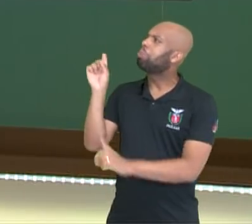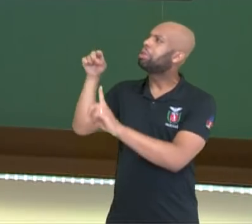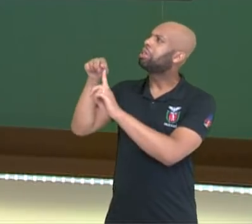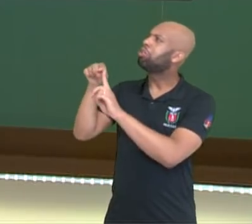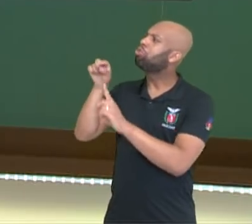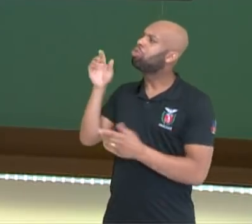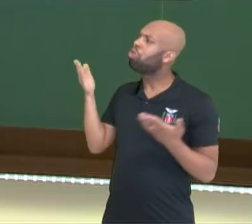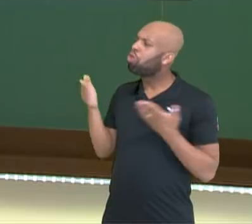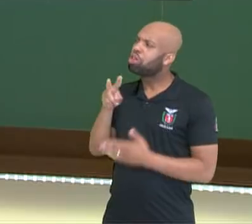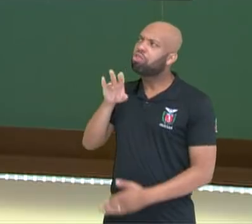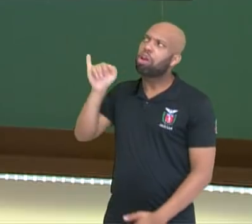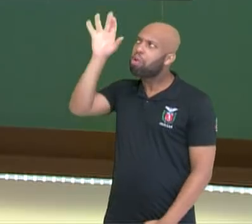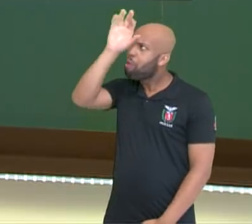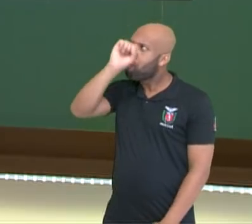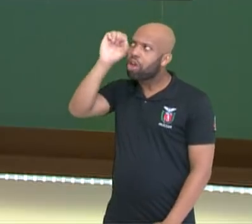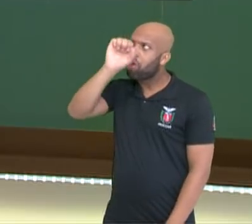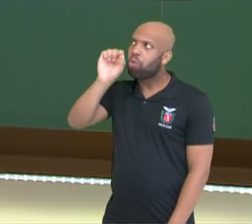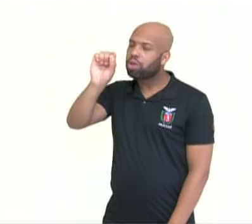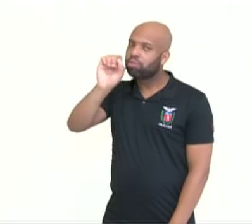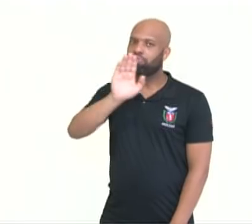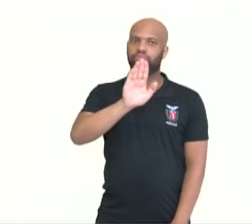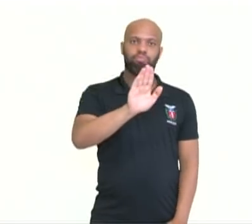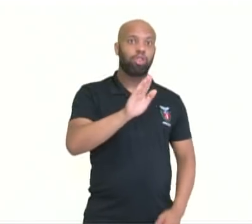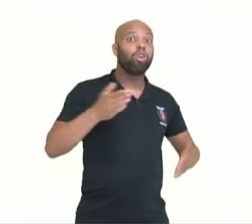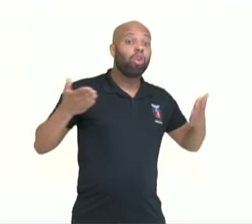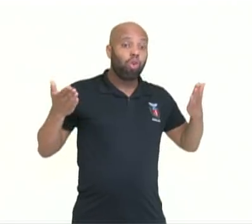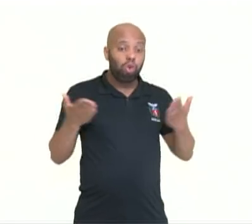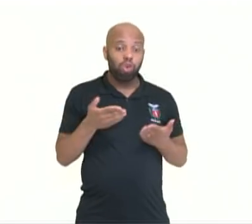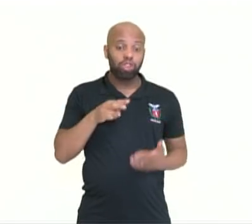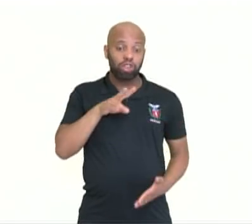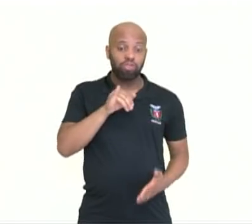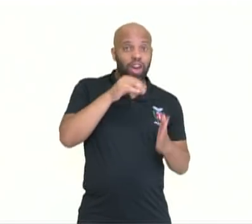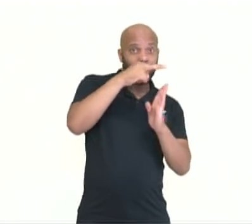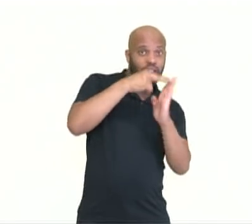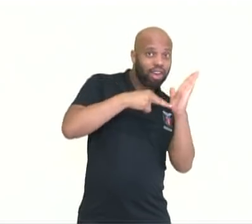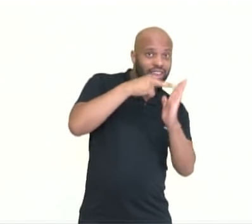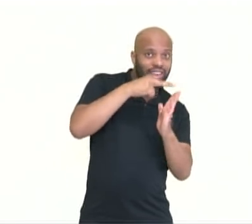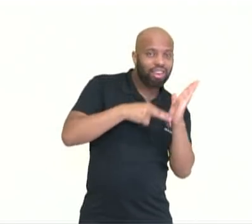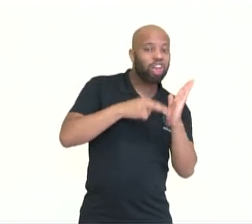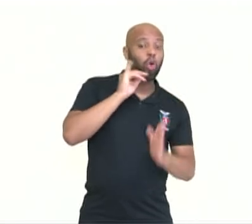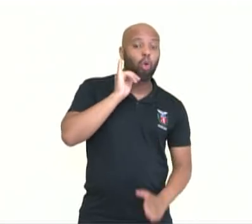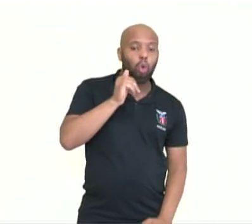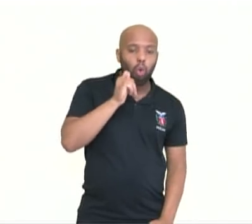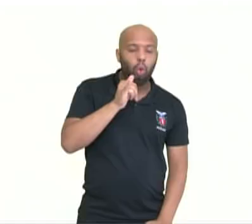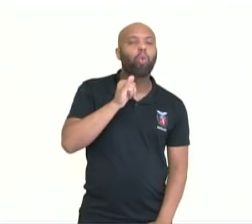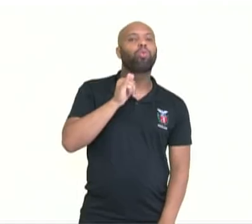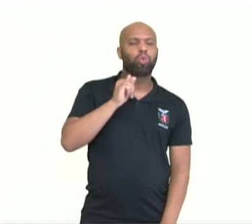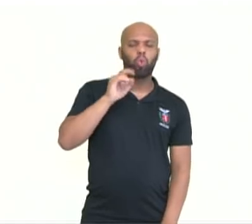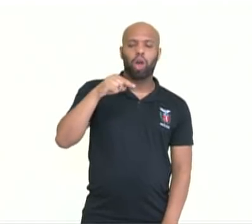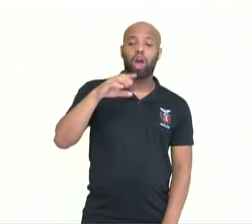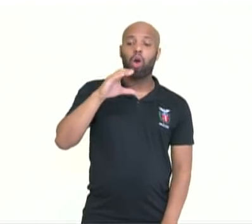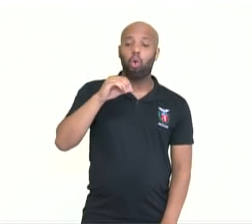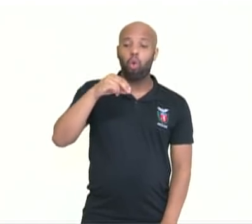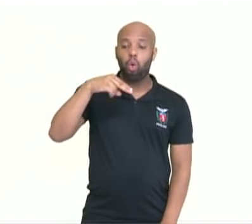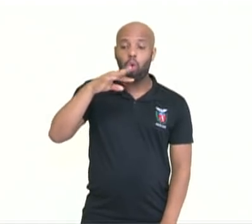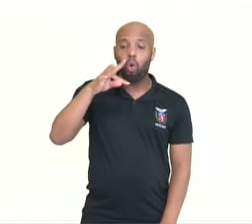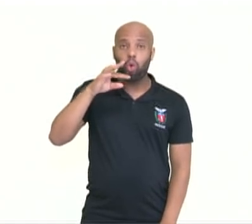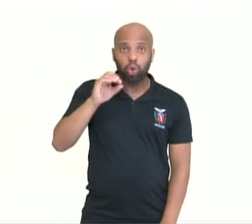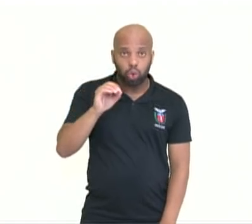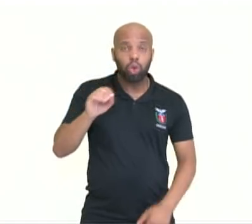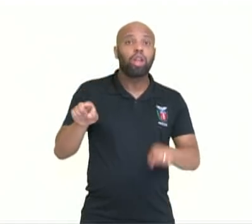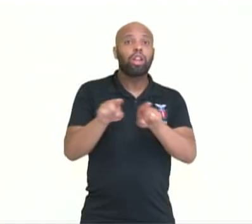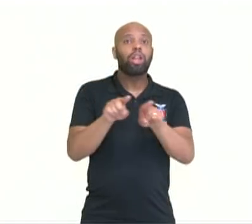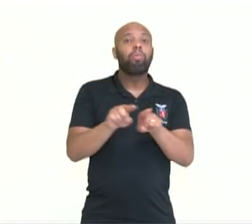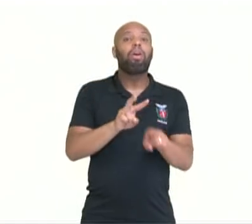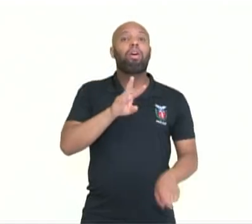objetivos da aula de hoje? Hoje nós vamos ler um conto e nós vamos reconhecer a importância e a